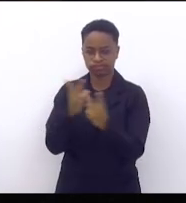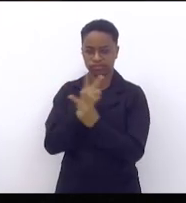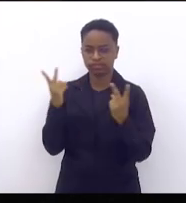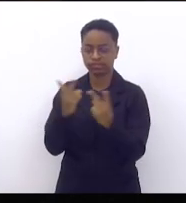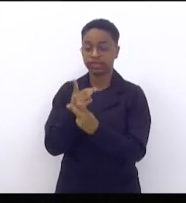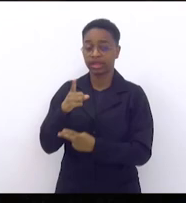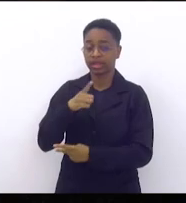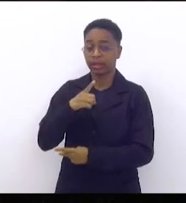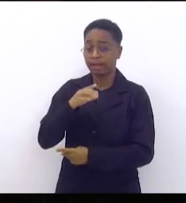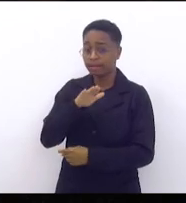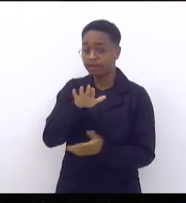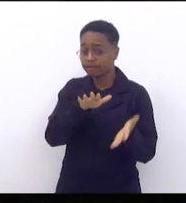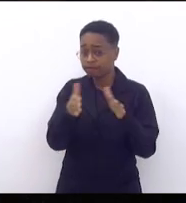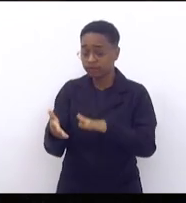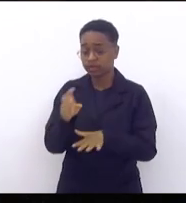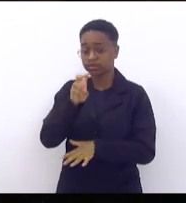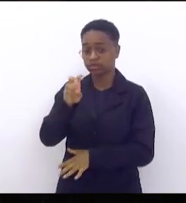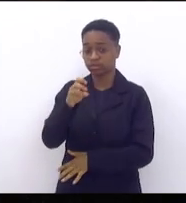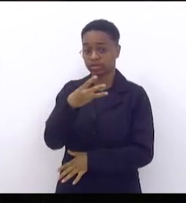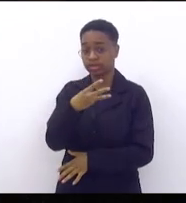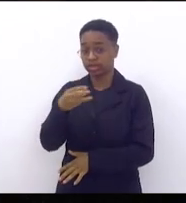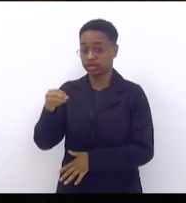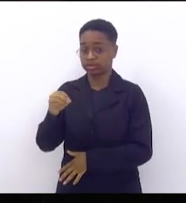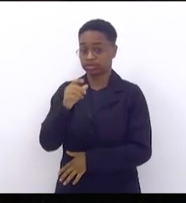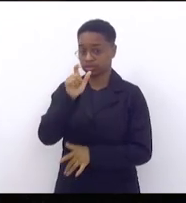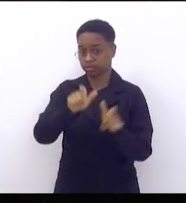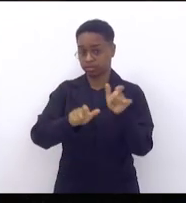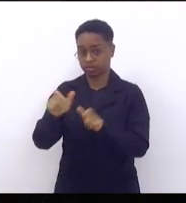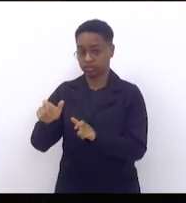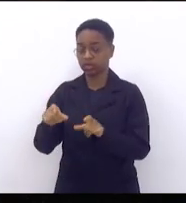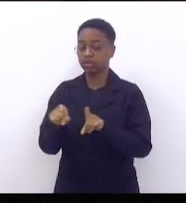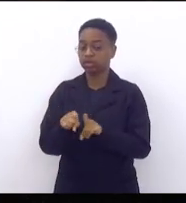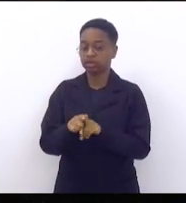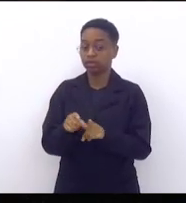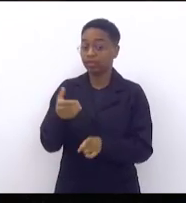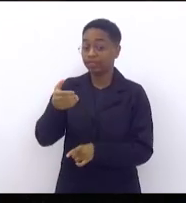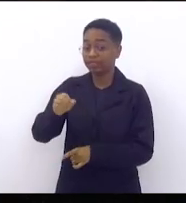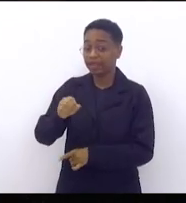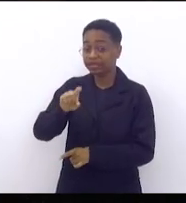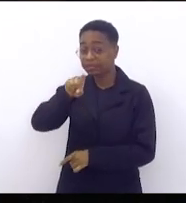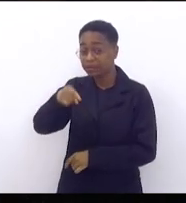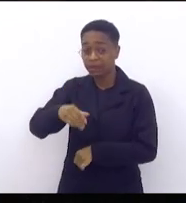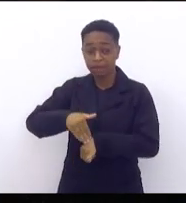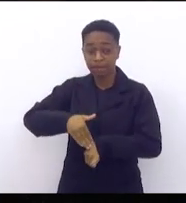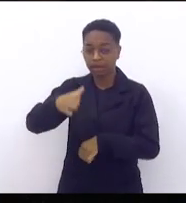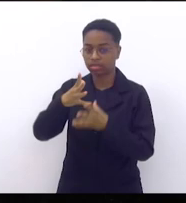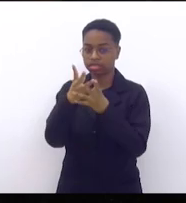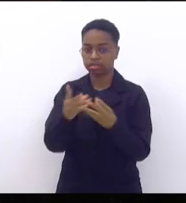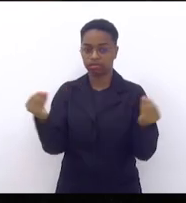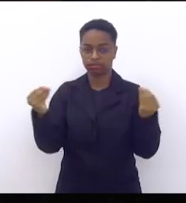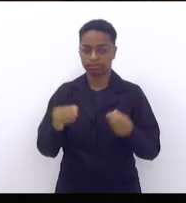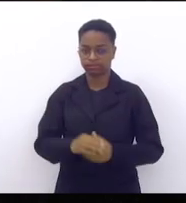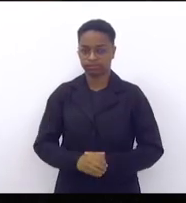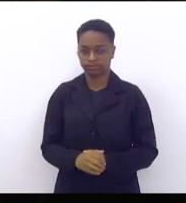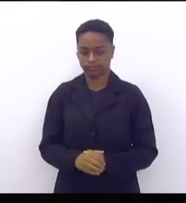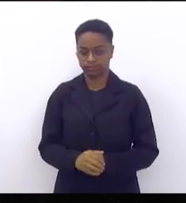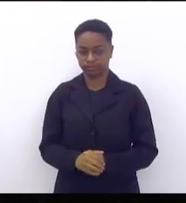5.300 mortos e mais de 10 mil desaparecidos.